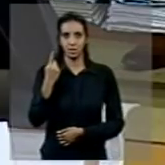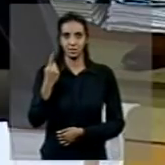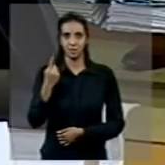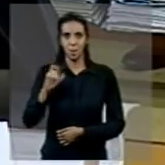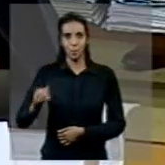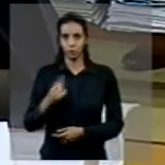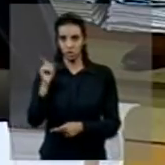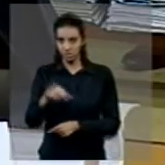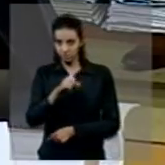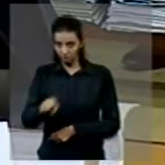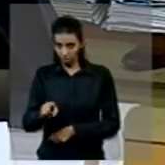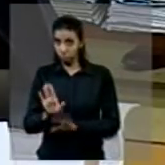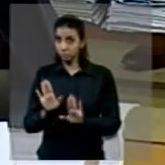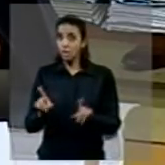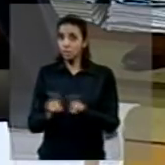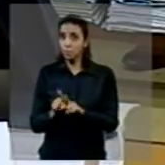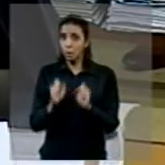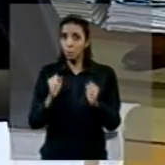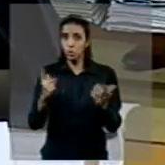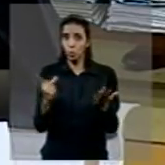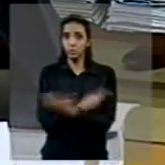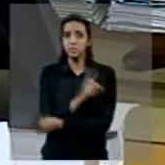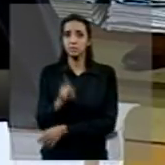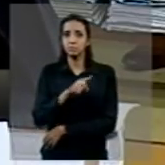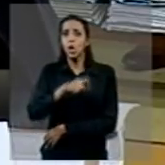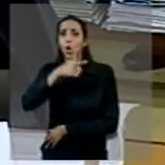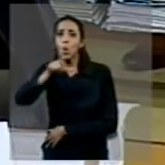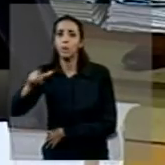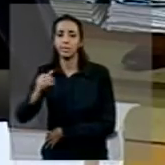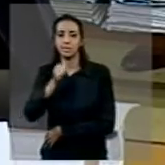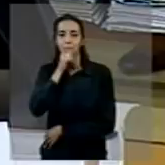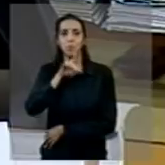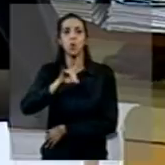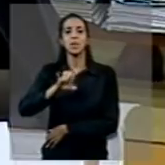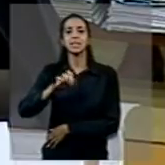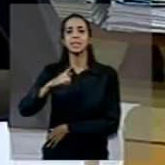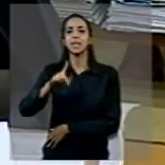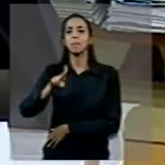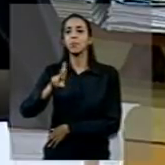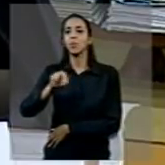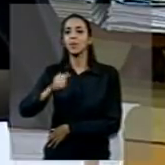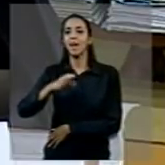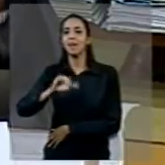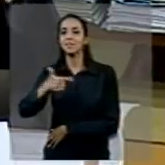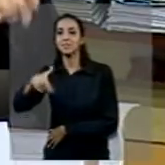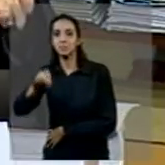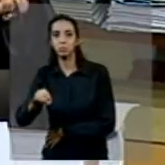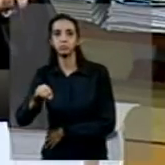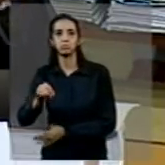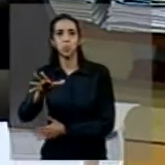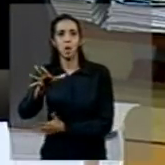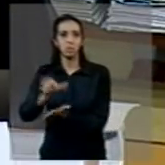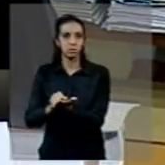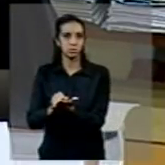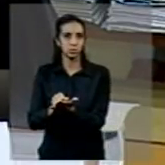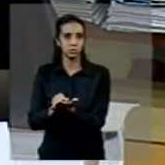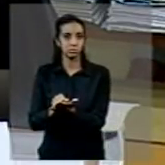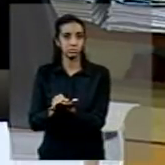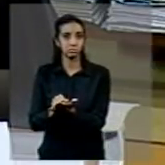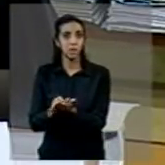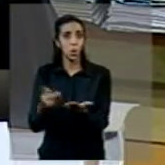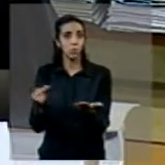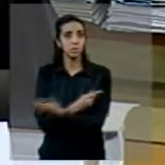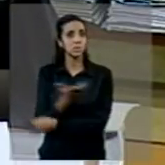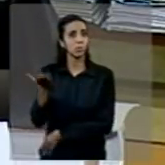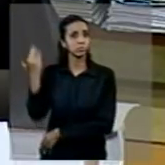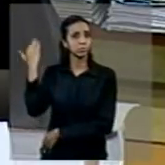eleitores, o que também pode acontecer como decorrência da chamada depuração do cadastro. Isso foi feito na gestão, inclusive, do ministro Nery